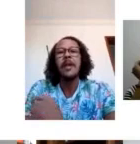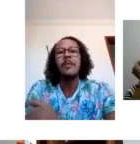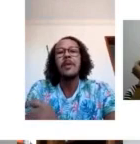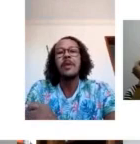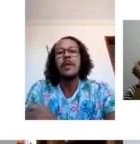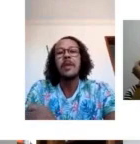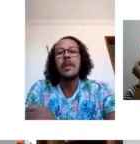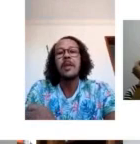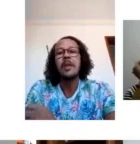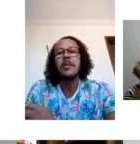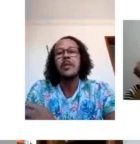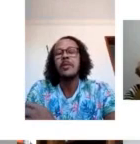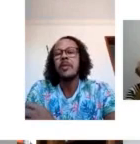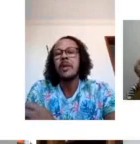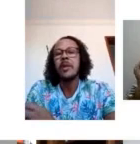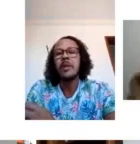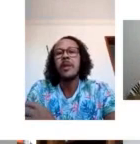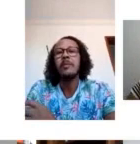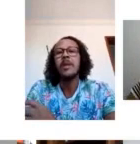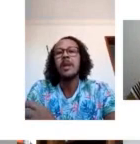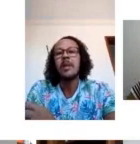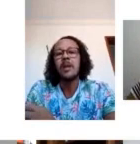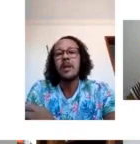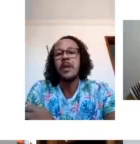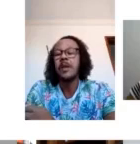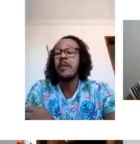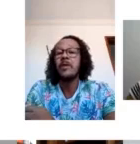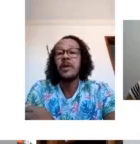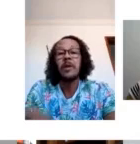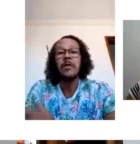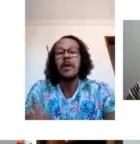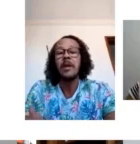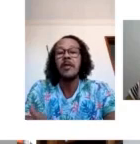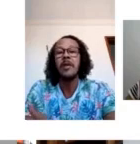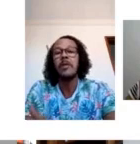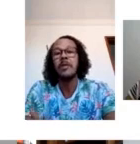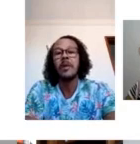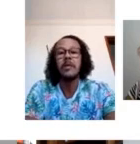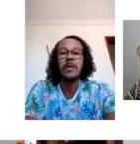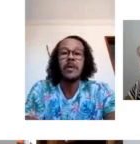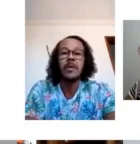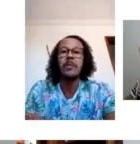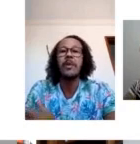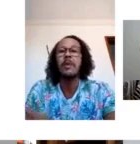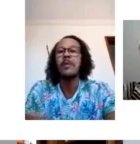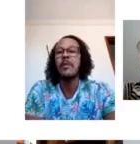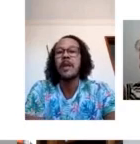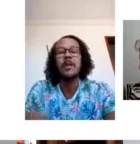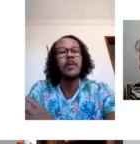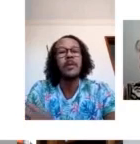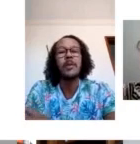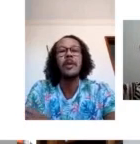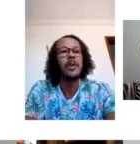frustradas. E quando o estudante chega no PIBID e pode ter essa experiência, ele pode ver com aquele supervisor, aquela supervisora, que pode